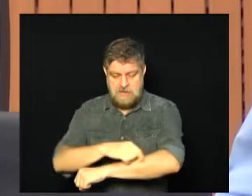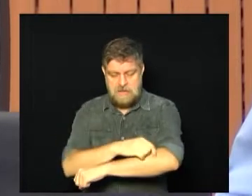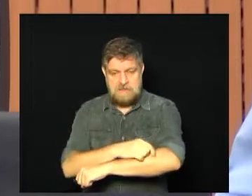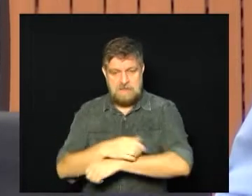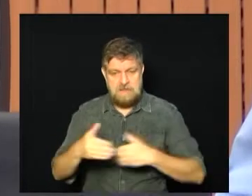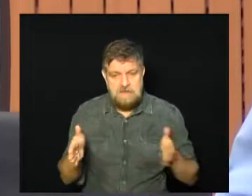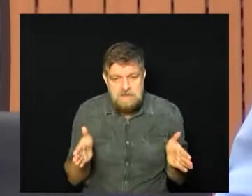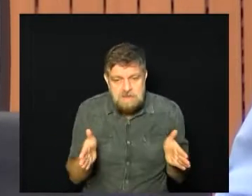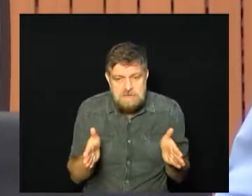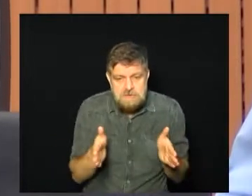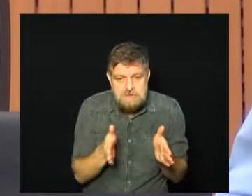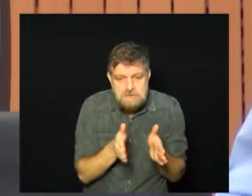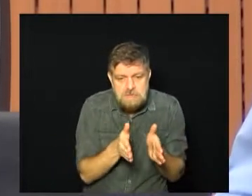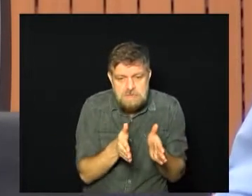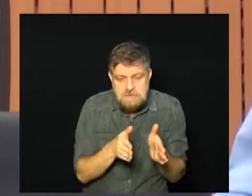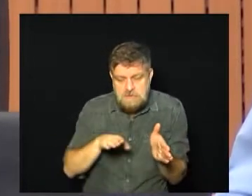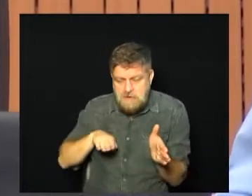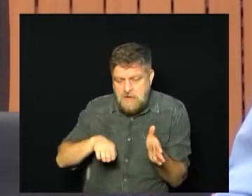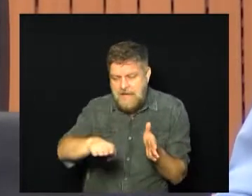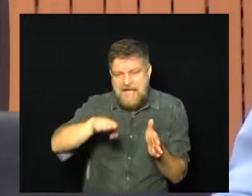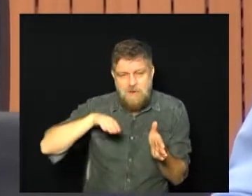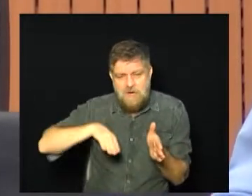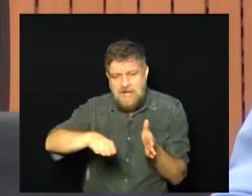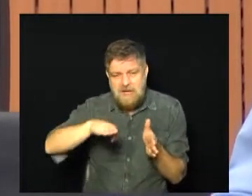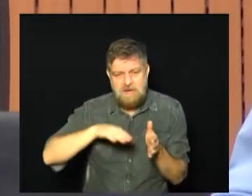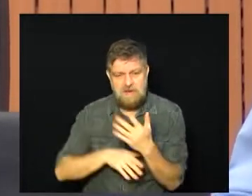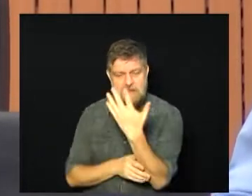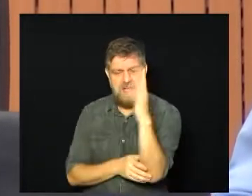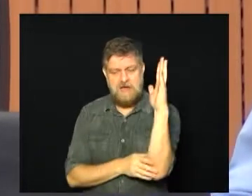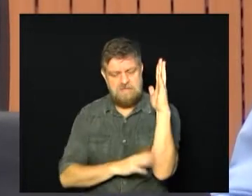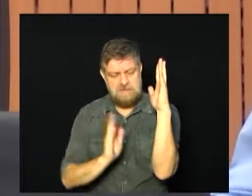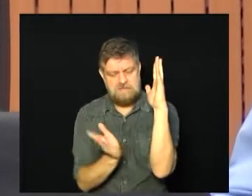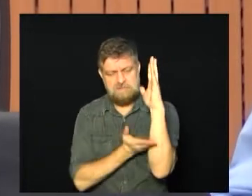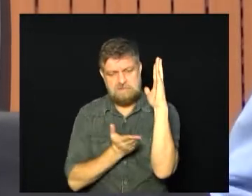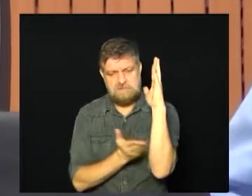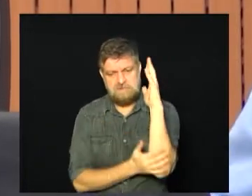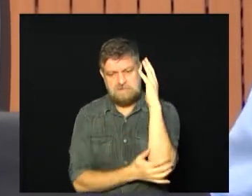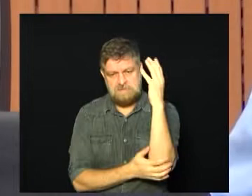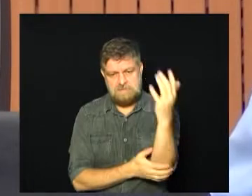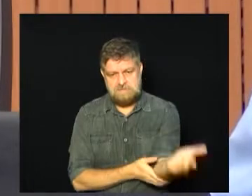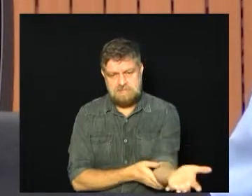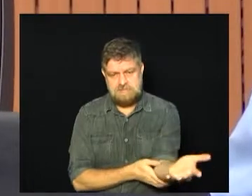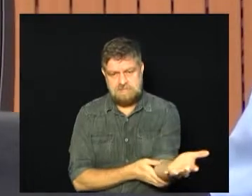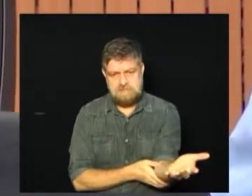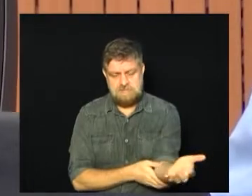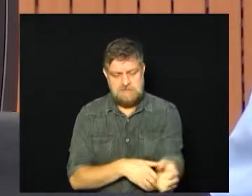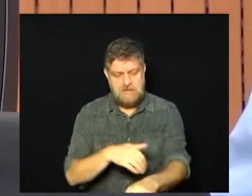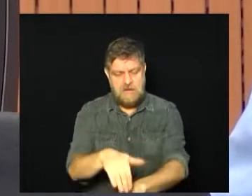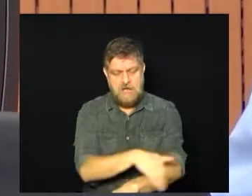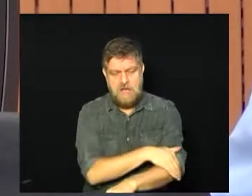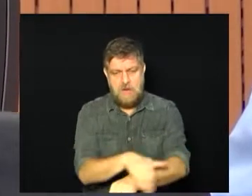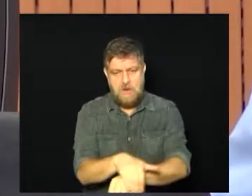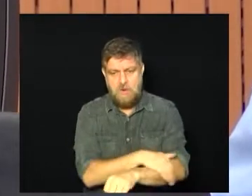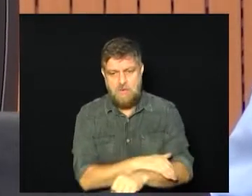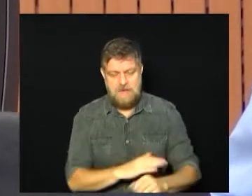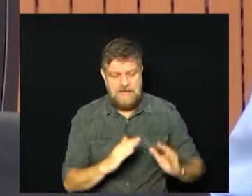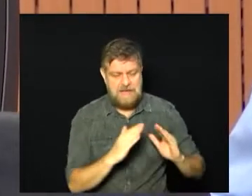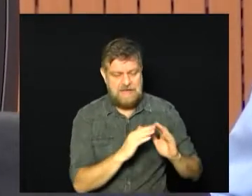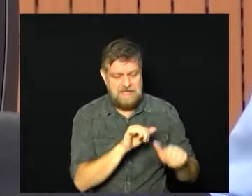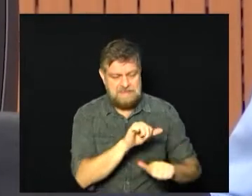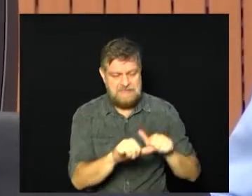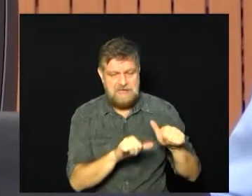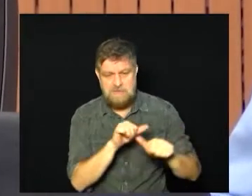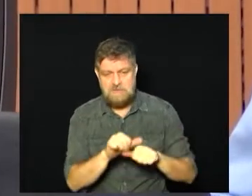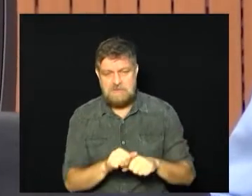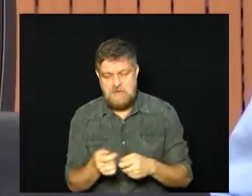acomodarem cada vez mais veículos, árvores sendo destruídas para virarem acesso para casas que viraram estabelecimentos, e ao fim de